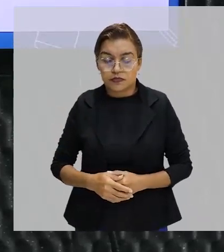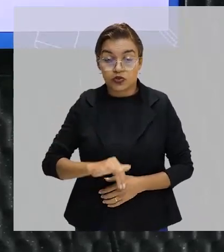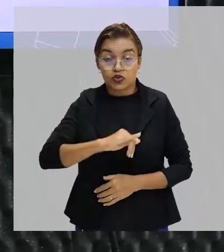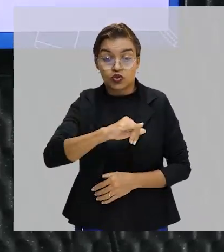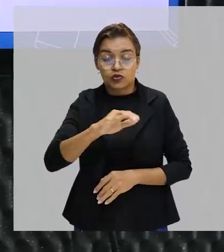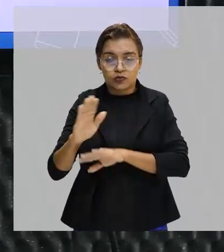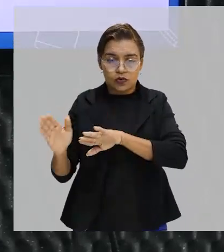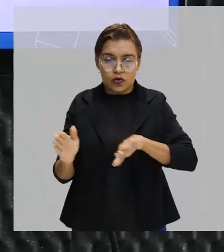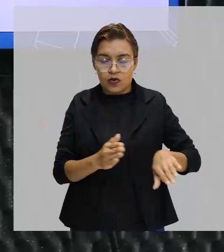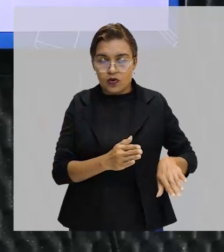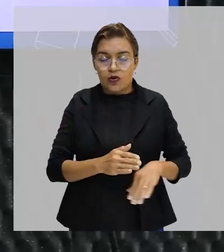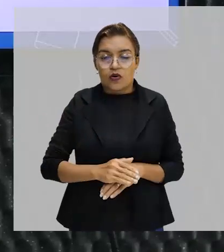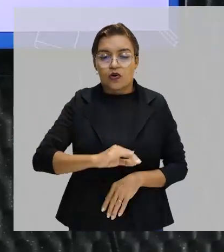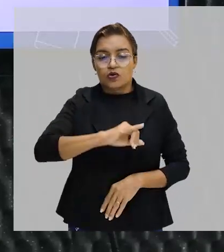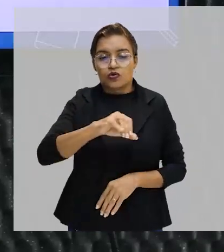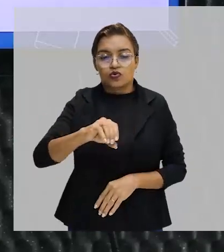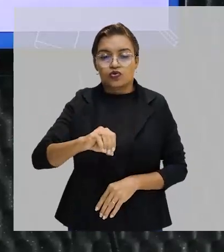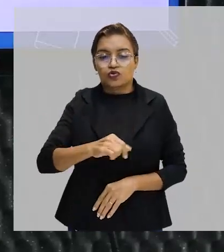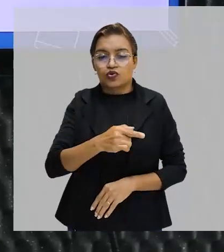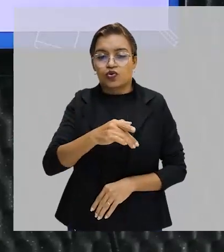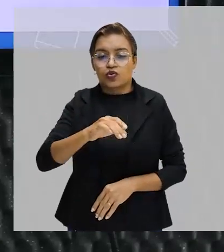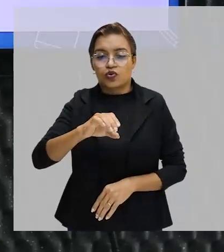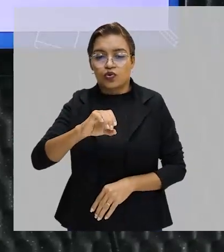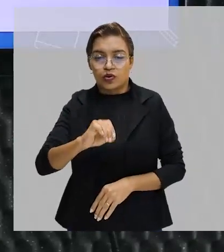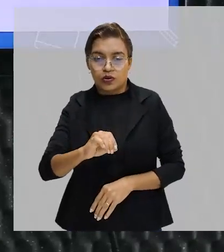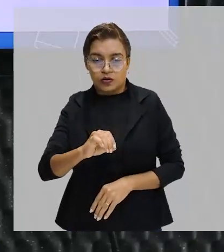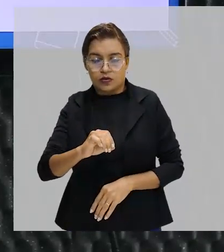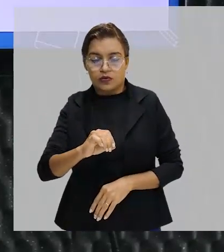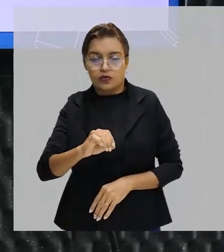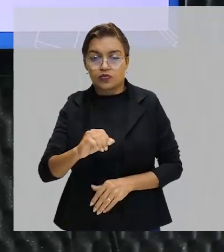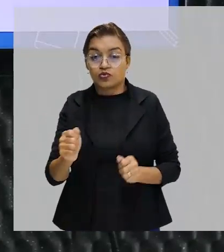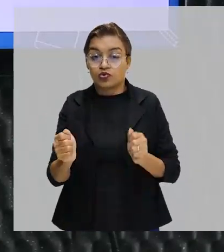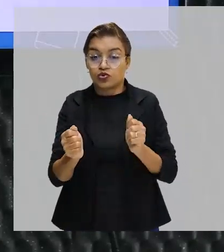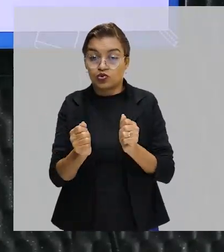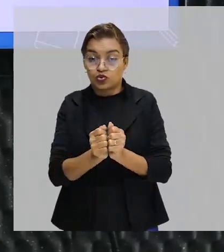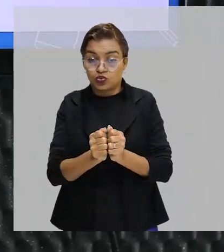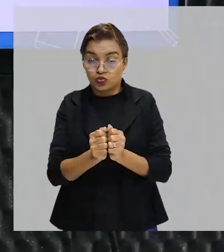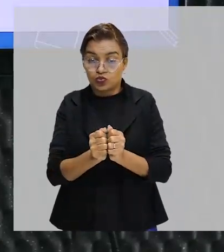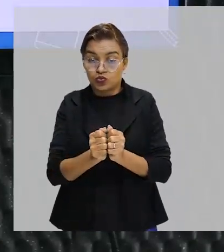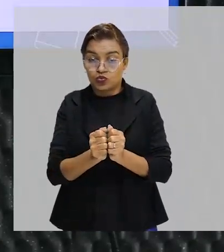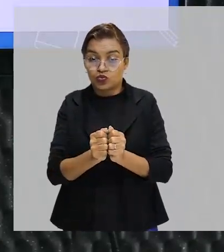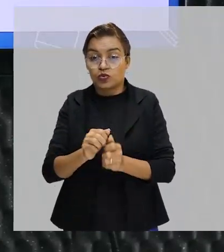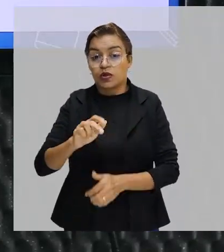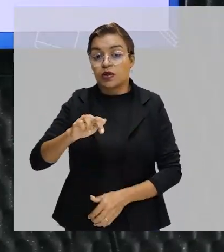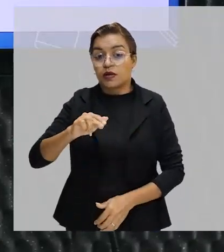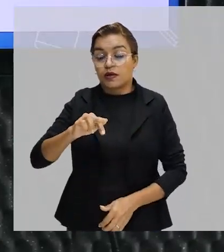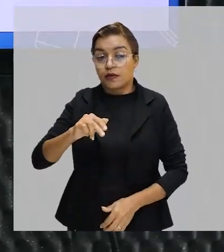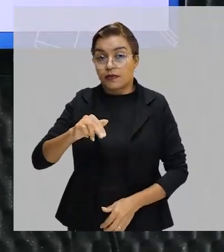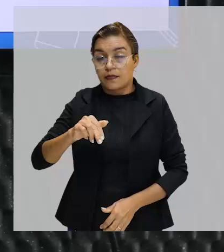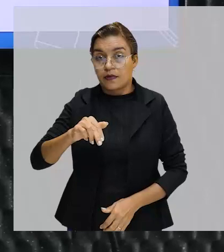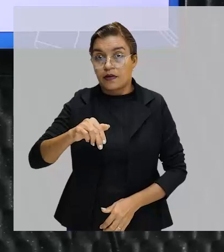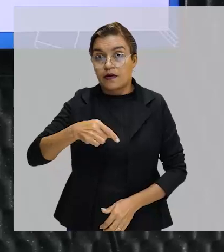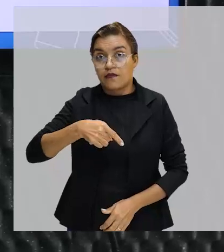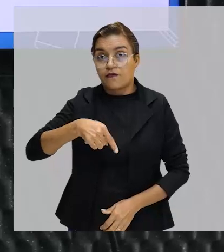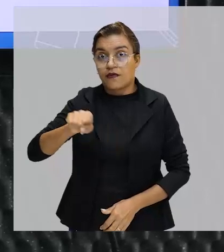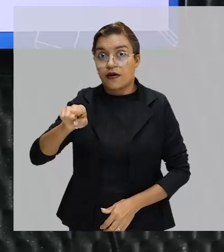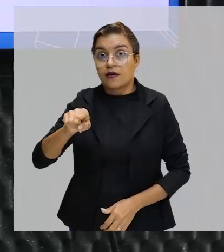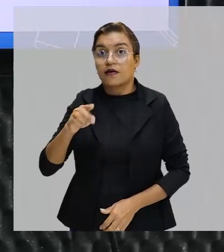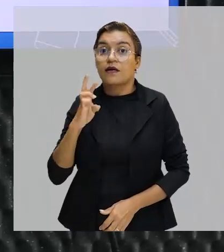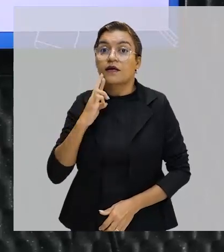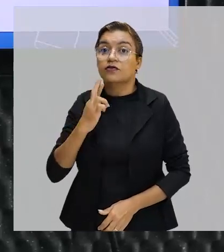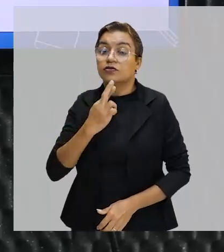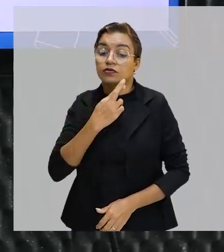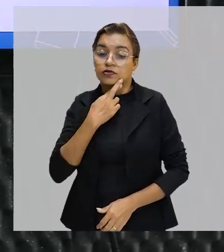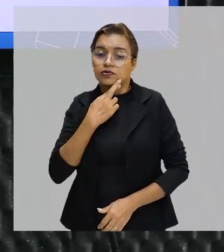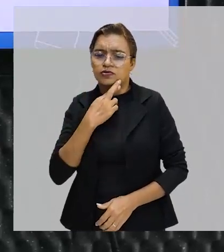João ou a irmã de quem ele está falando? Com quem ele está falando? Mais uma vez, o pronome possessivo,